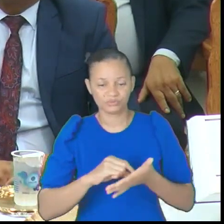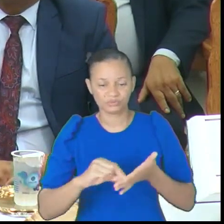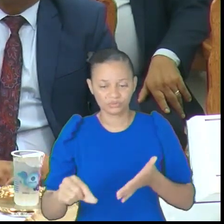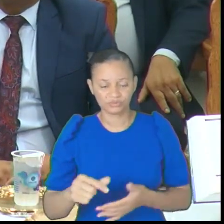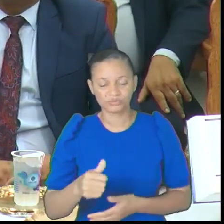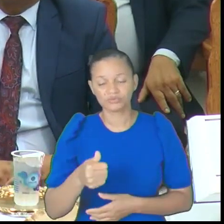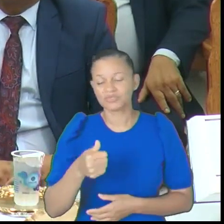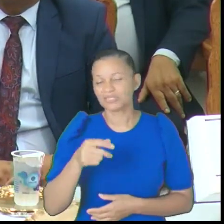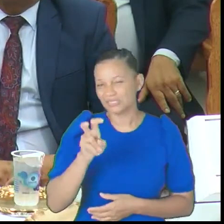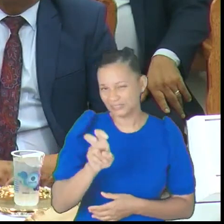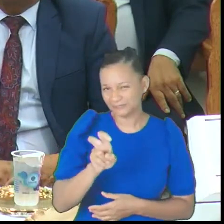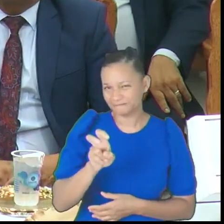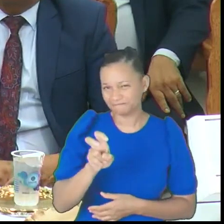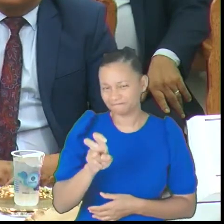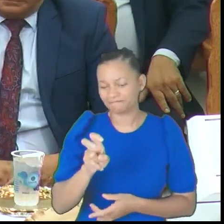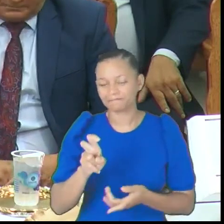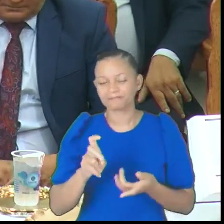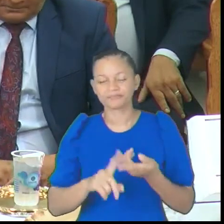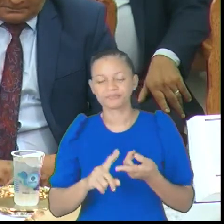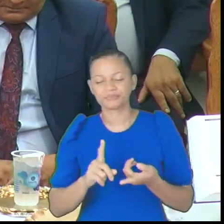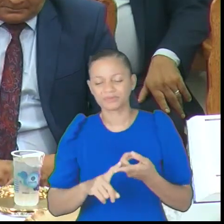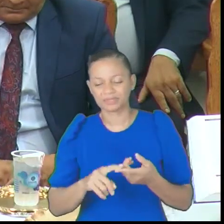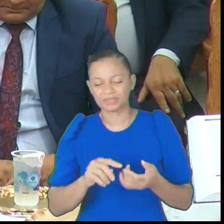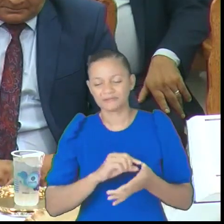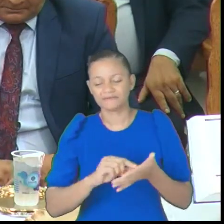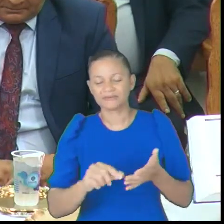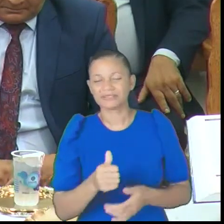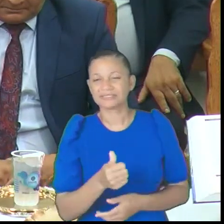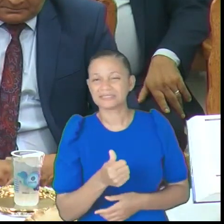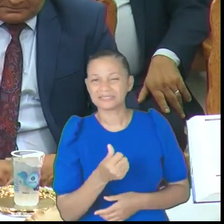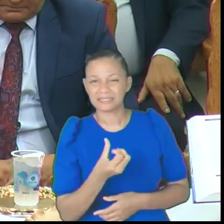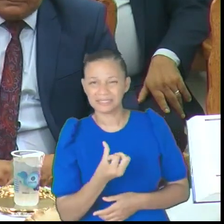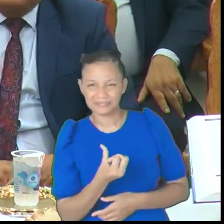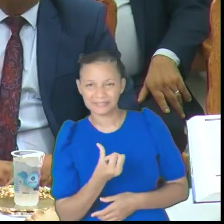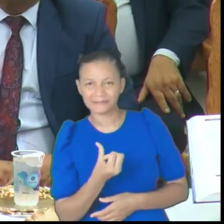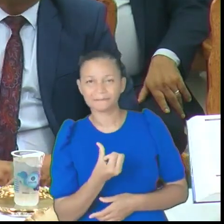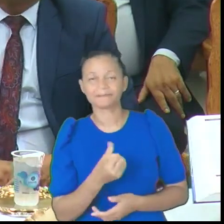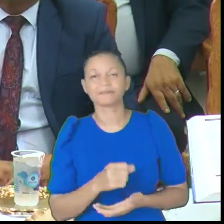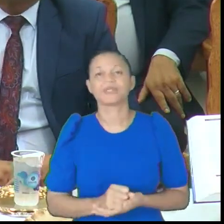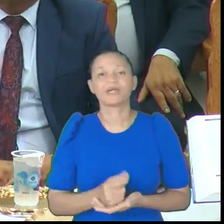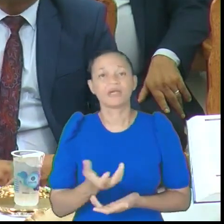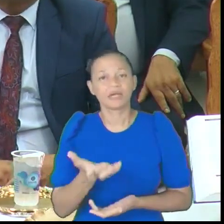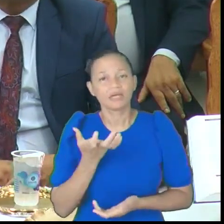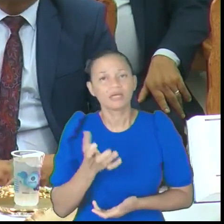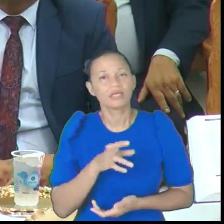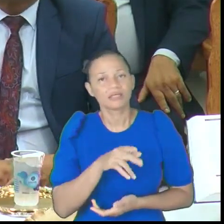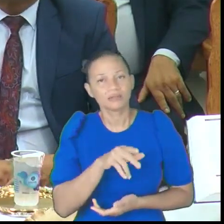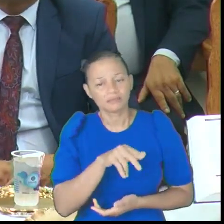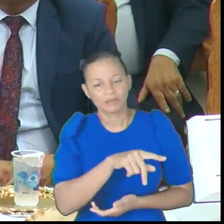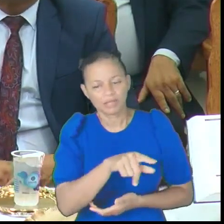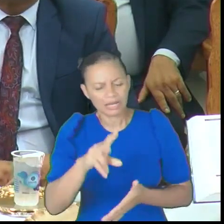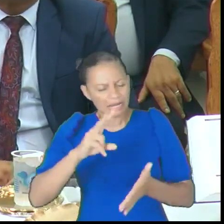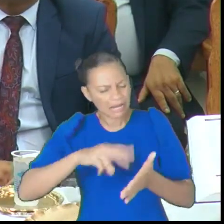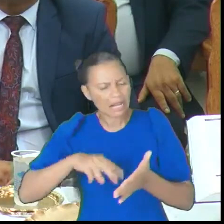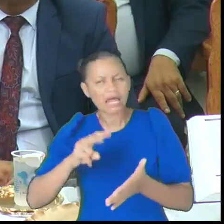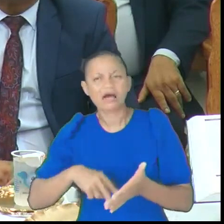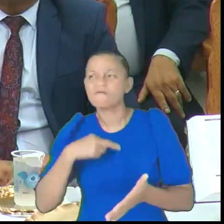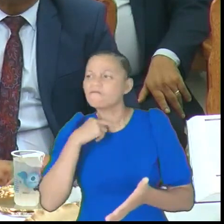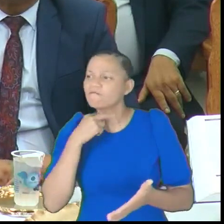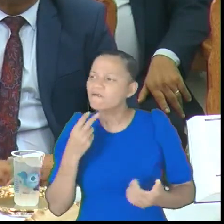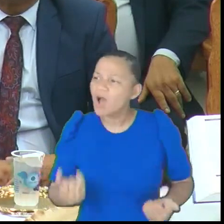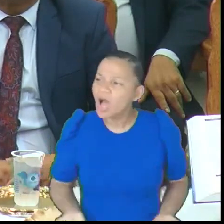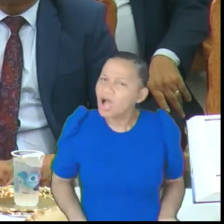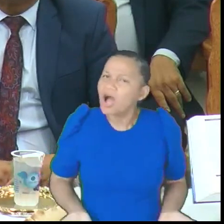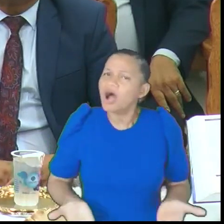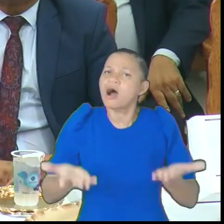número 15 e versículo de número 16. E eu queria que os irmãos lessem bem alto esses